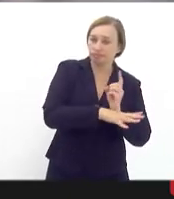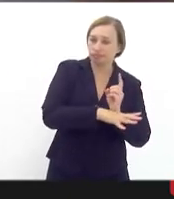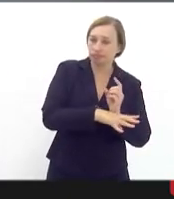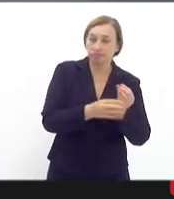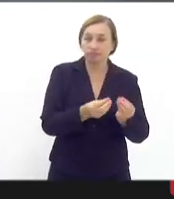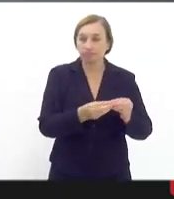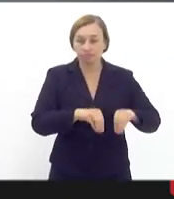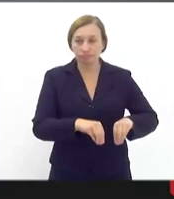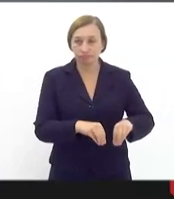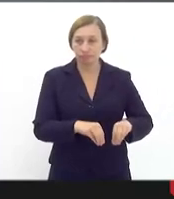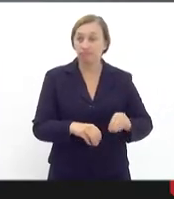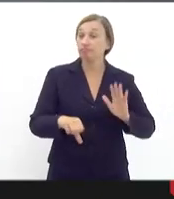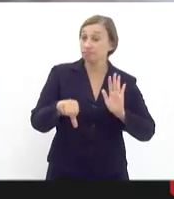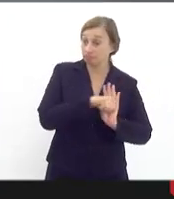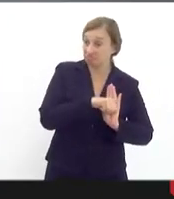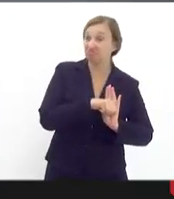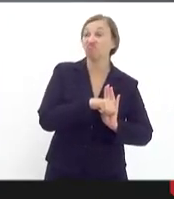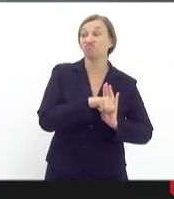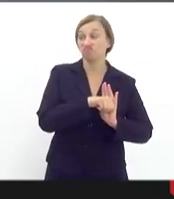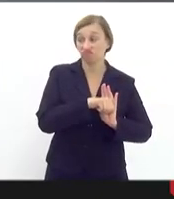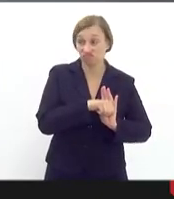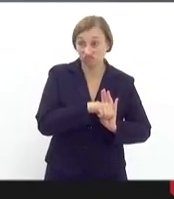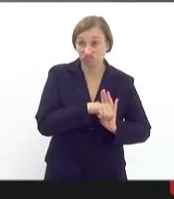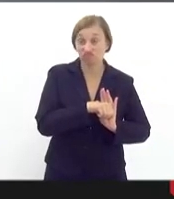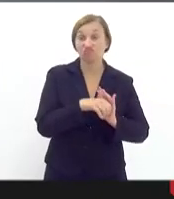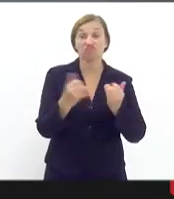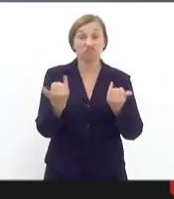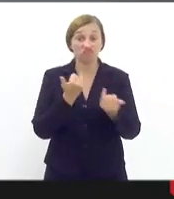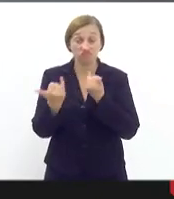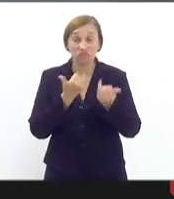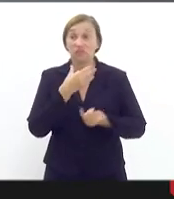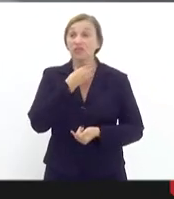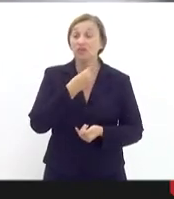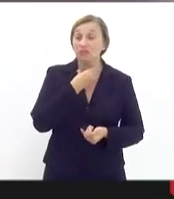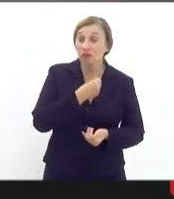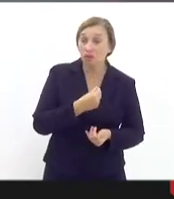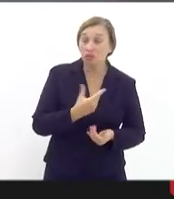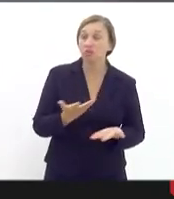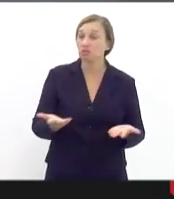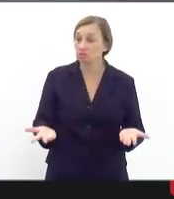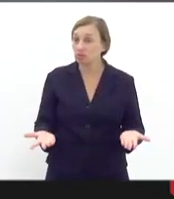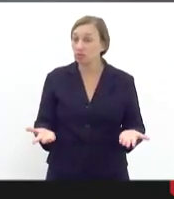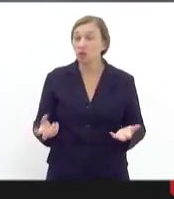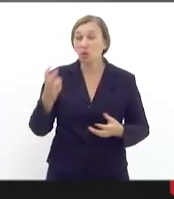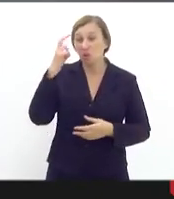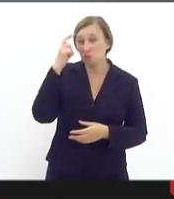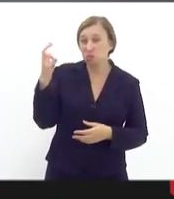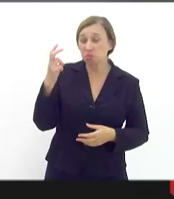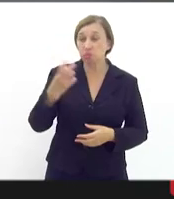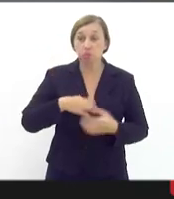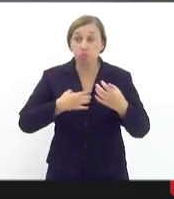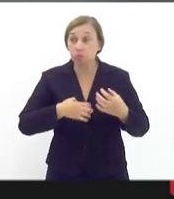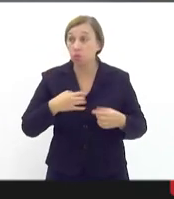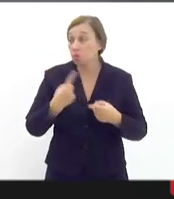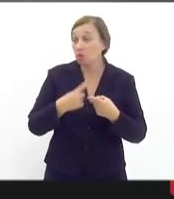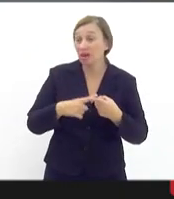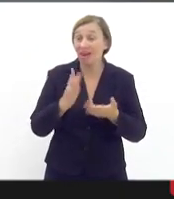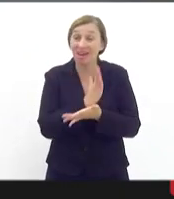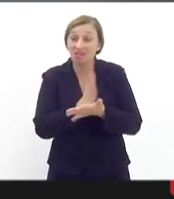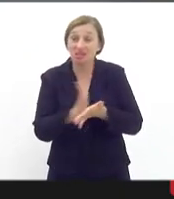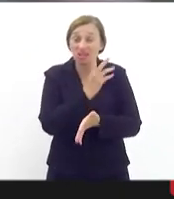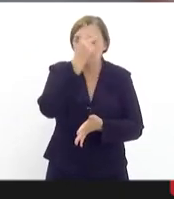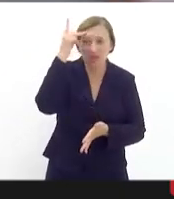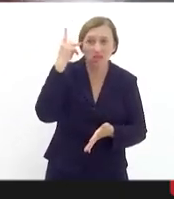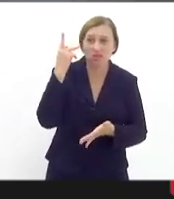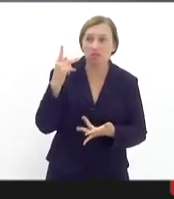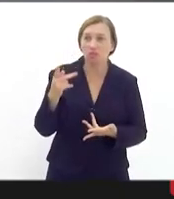até criminosas, dessas notícias falsas, dessa cultura do ódio. Porque, às vezes, as pessoas...